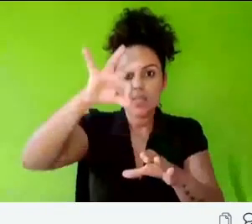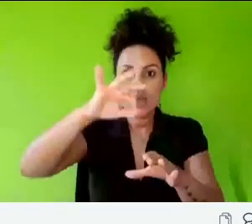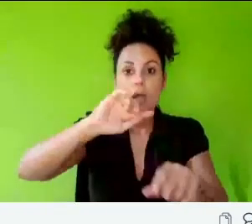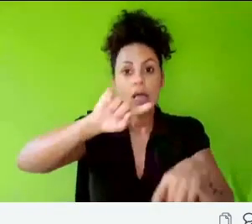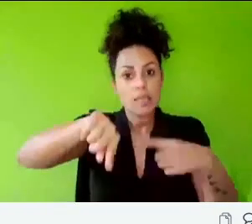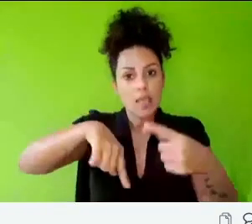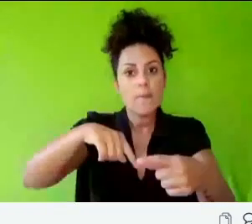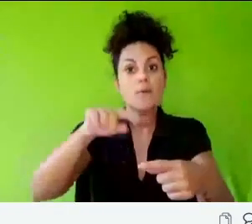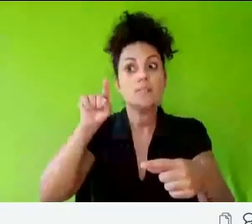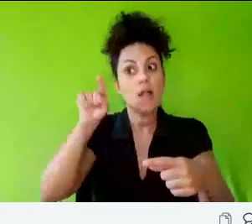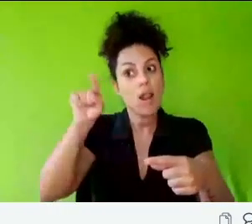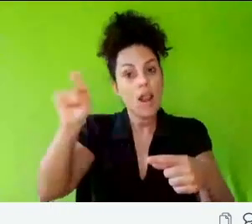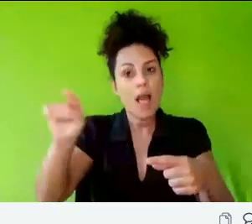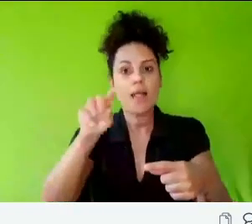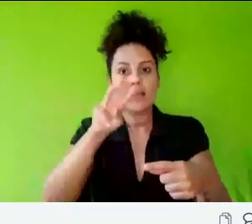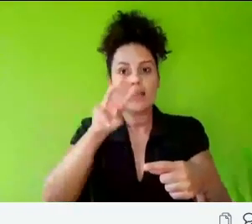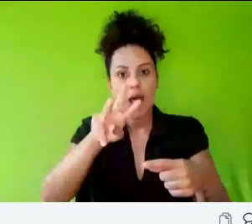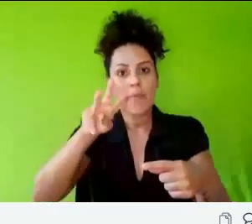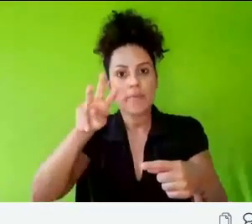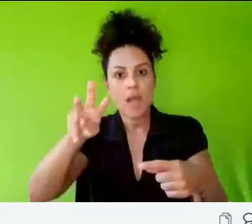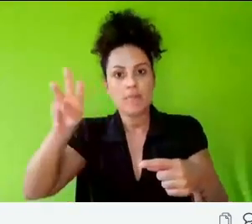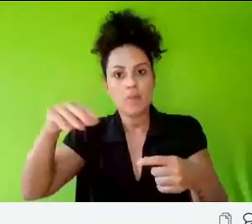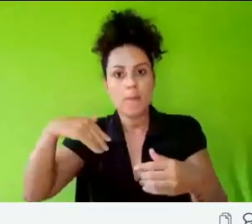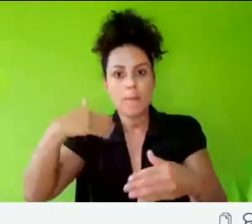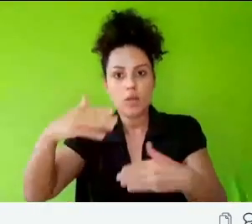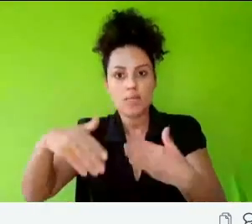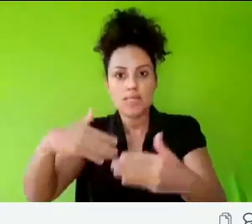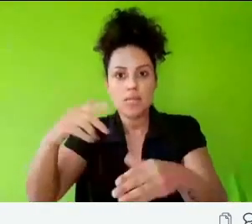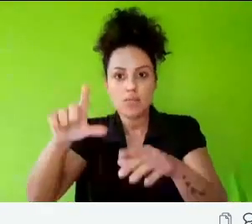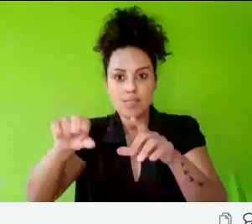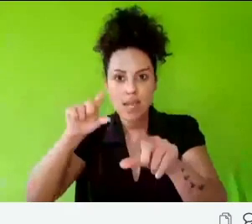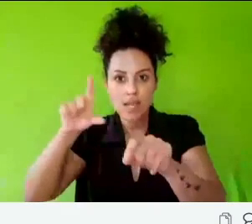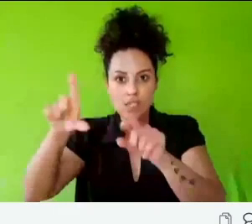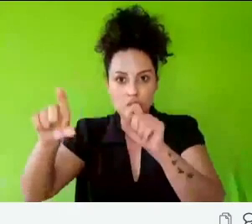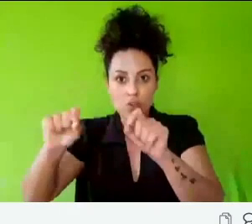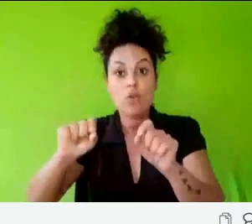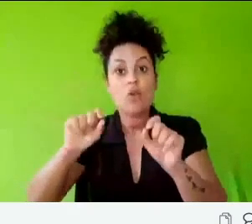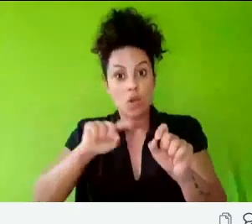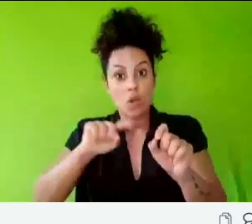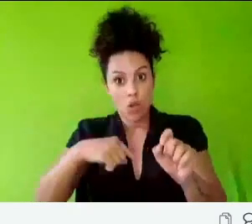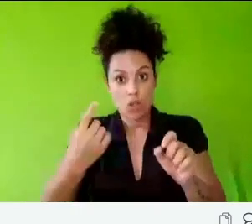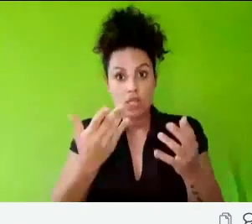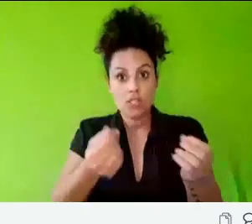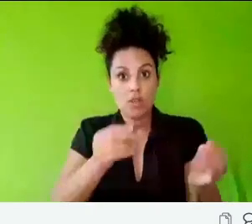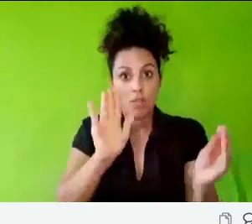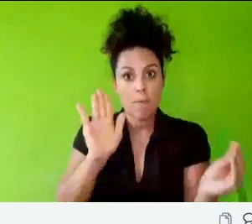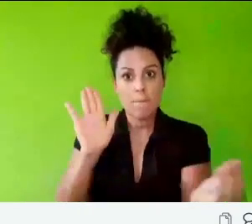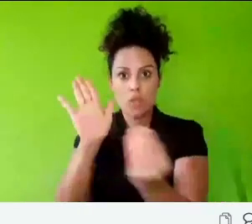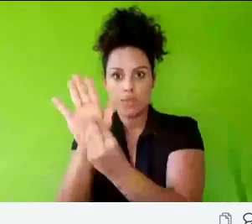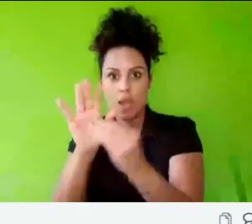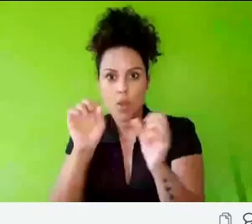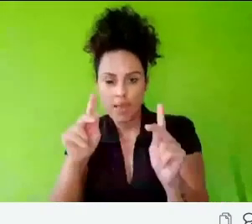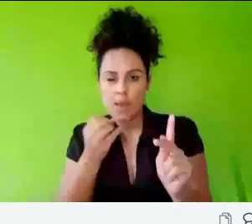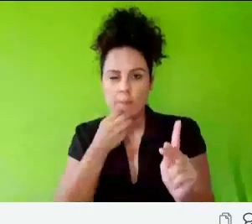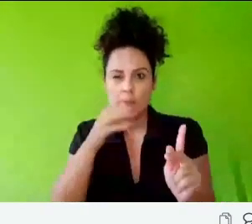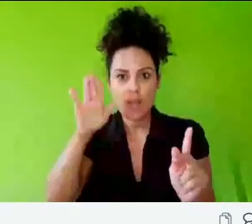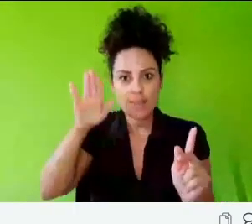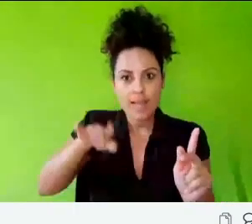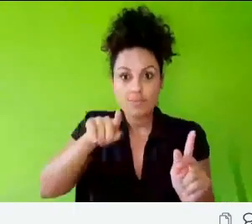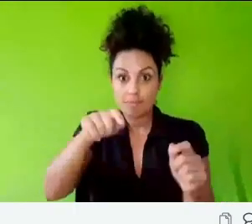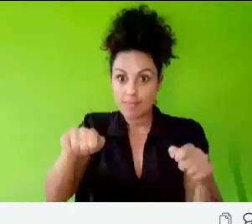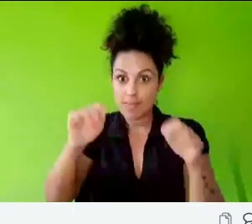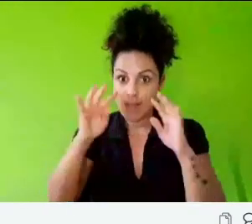seletivo. Orientamos que os candidatos fiquem atentos a essas publicações. Uma boa tarde a todos.